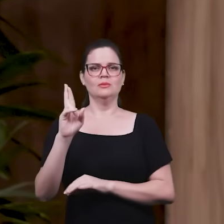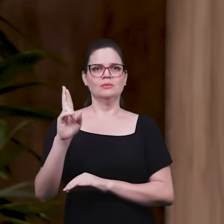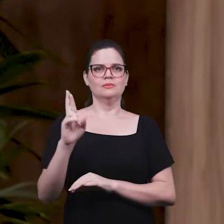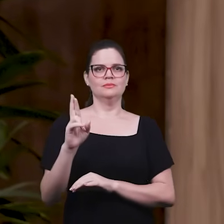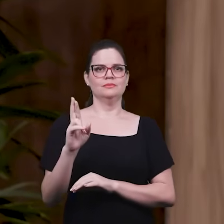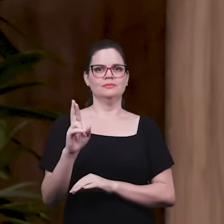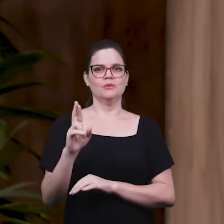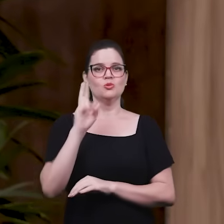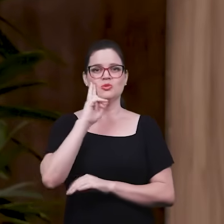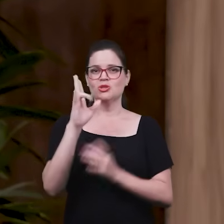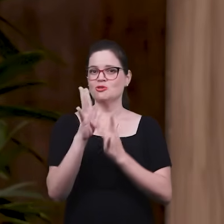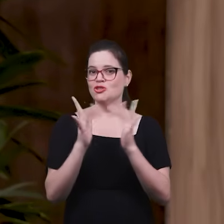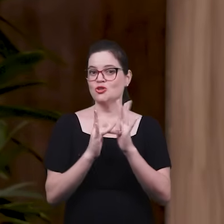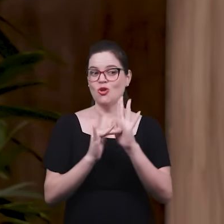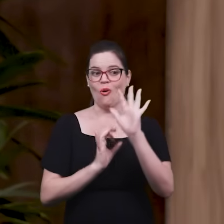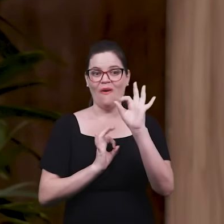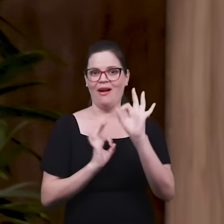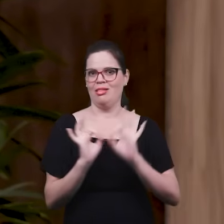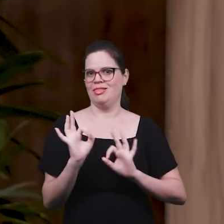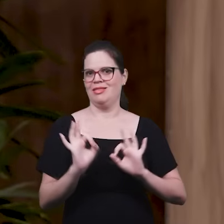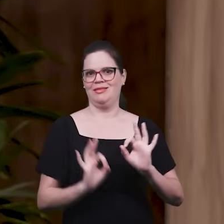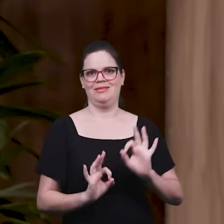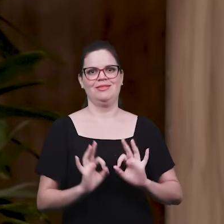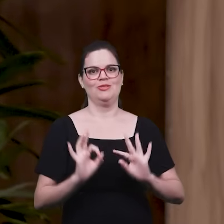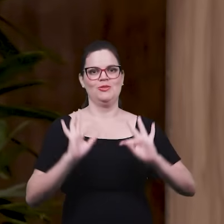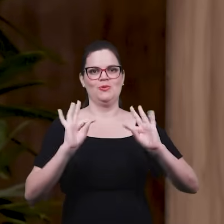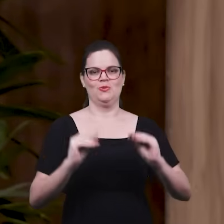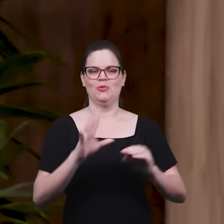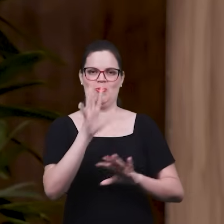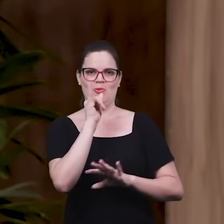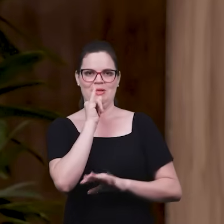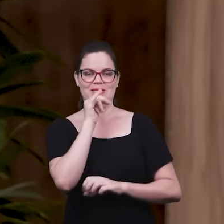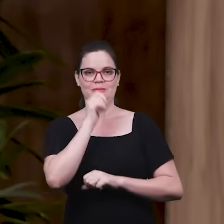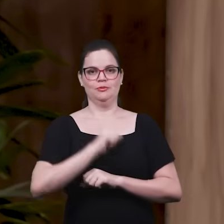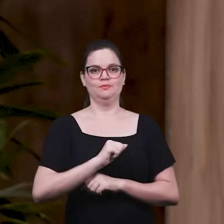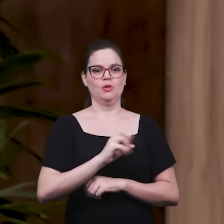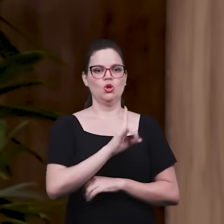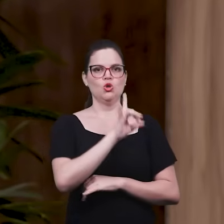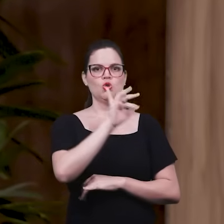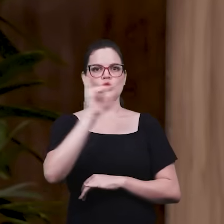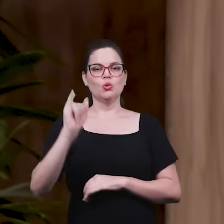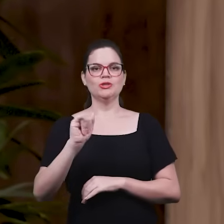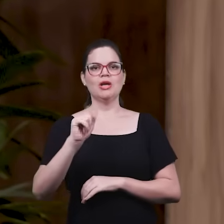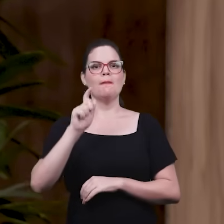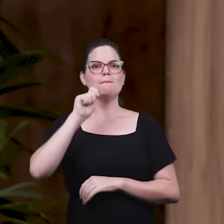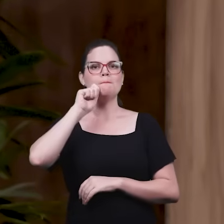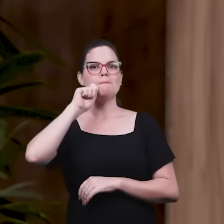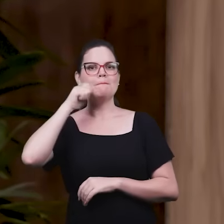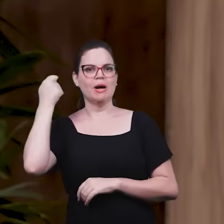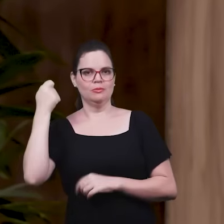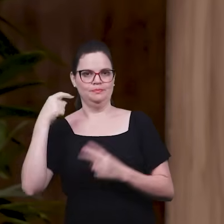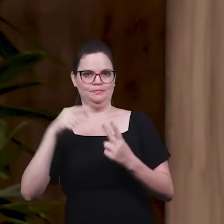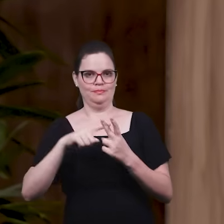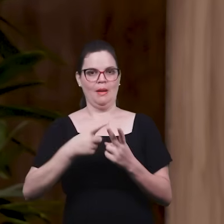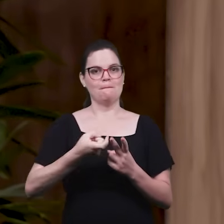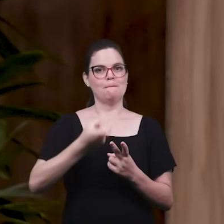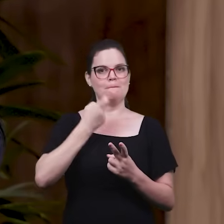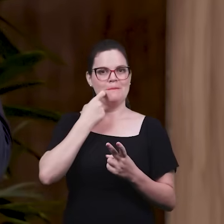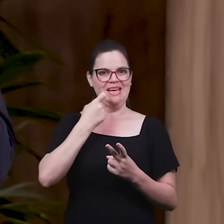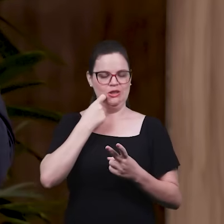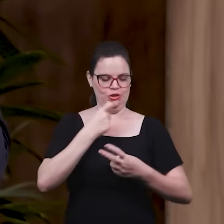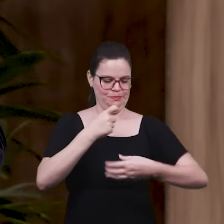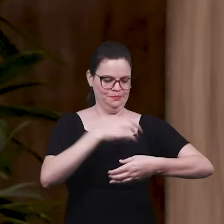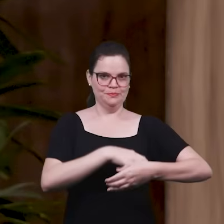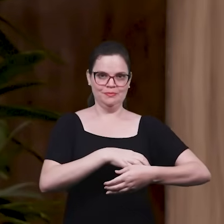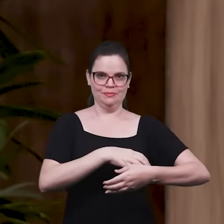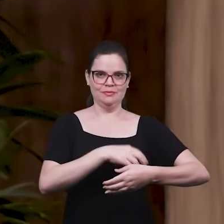organizado era o próprio Senhor Jesus. Na multiplicação dos pães e dos peixes, ele deu uma ordem aos discípulos: separai a multidão em ranchos